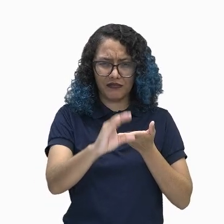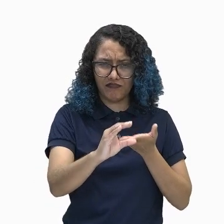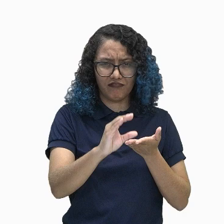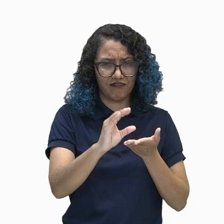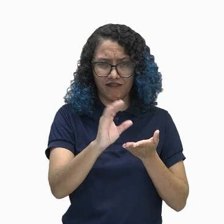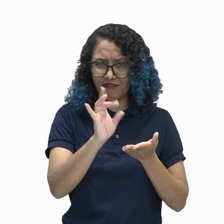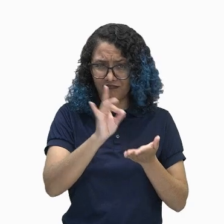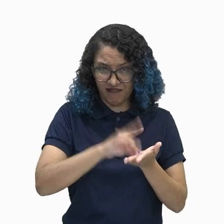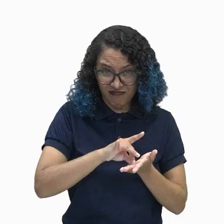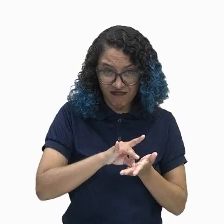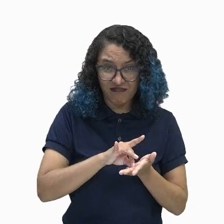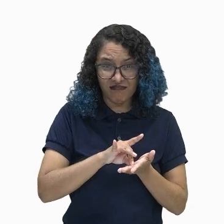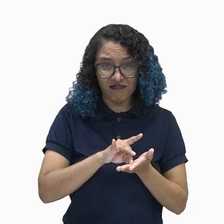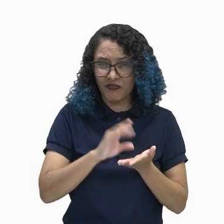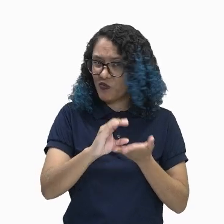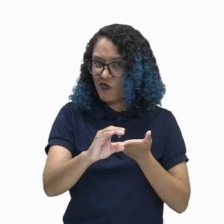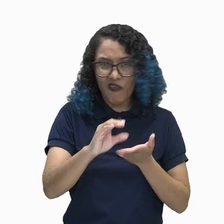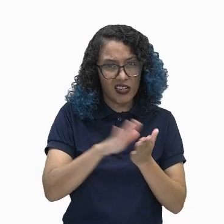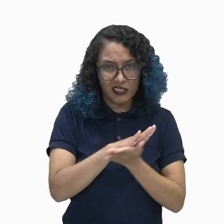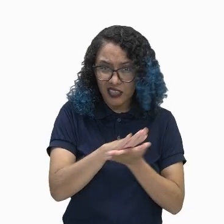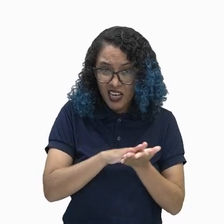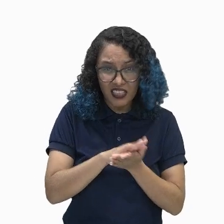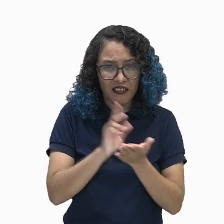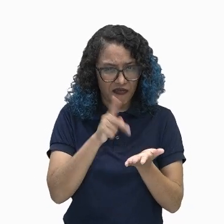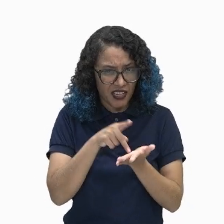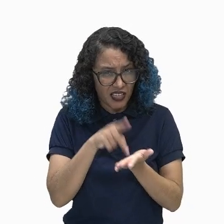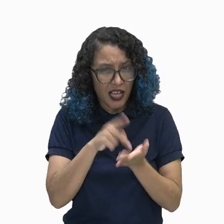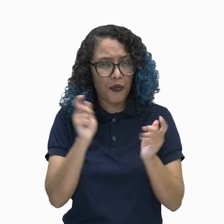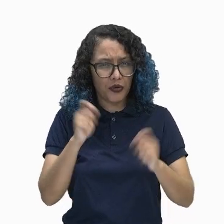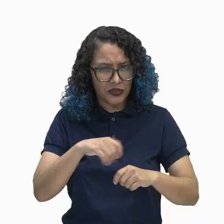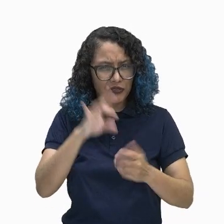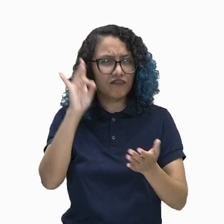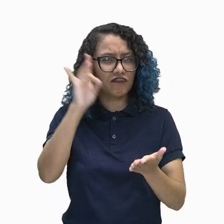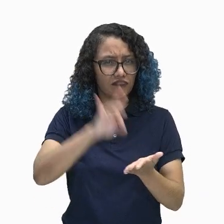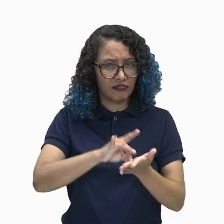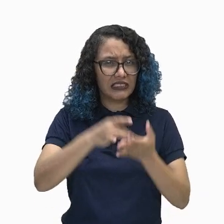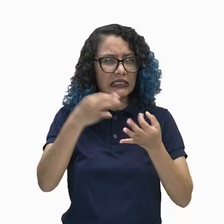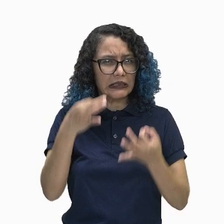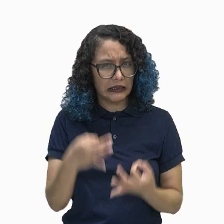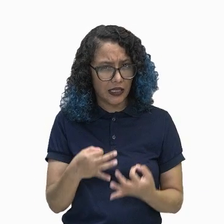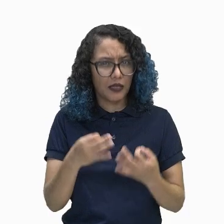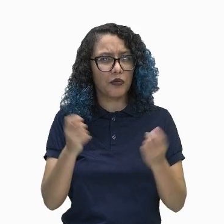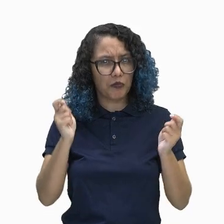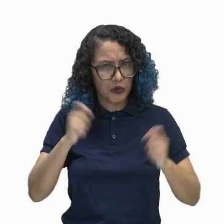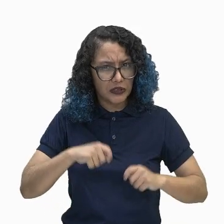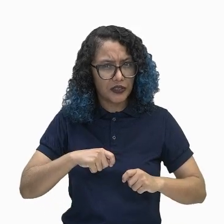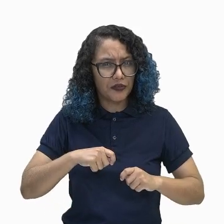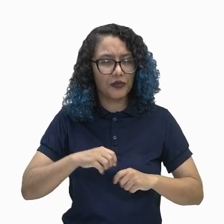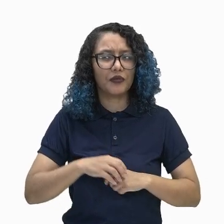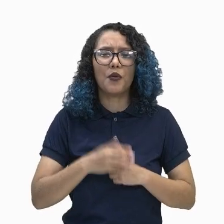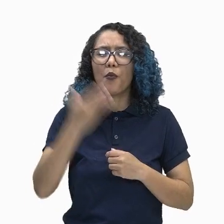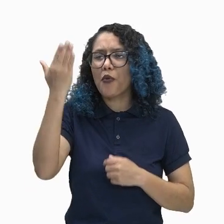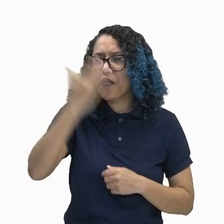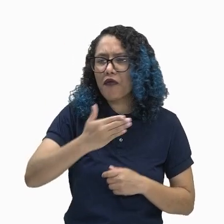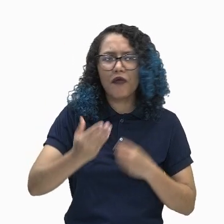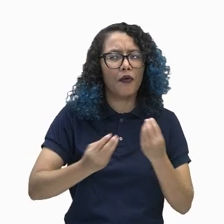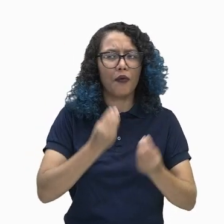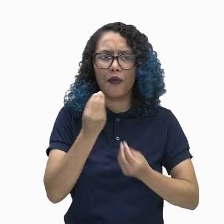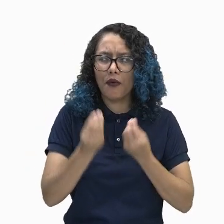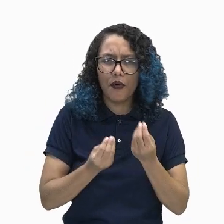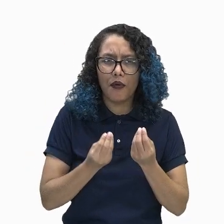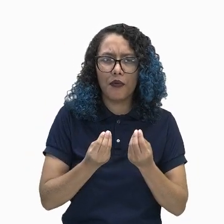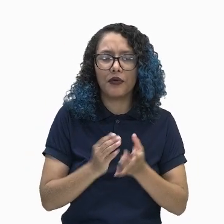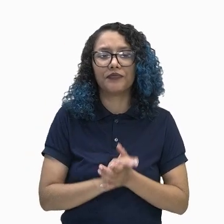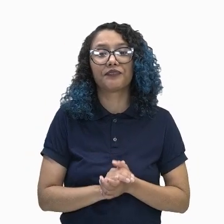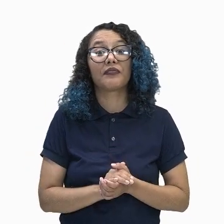os bancos brasileiros? Será que a gente pode afirmar isso de forma categórica? Como eu vou comprovar? Percebam que a opinião